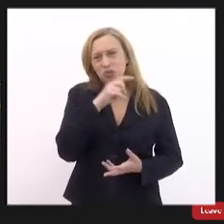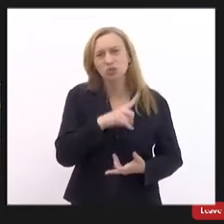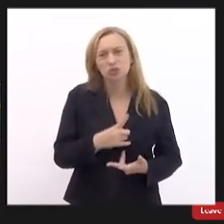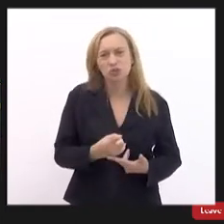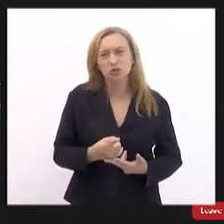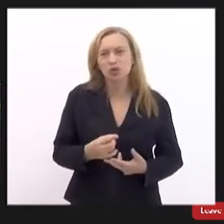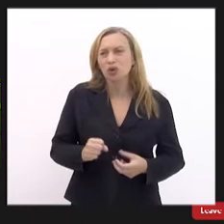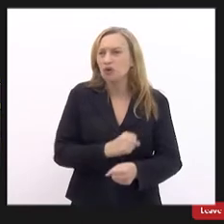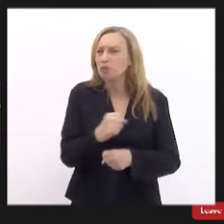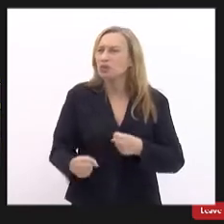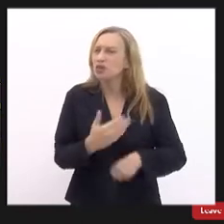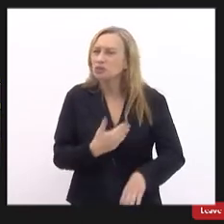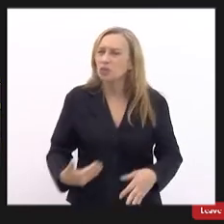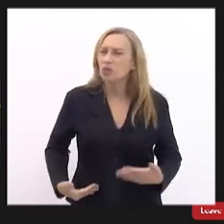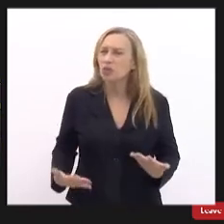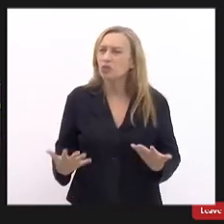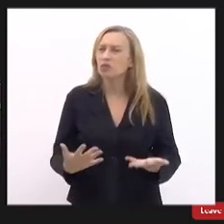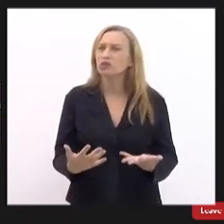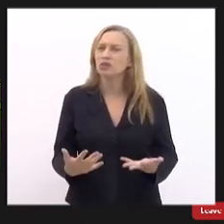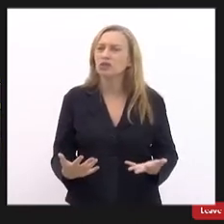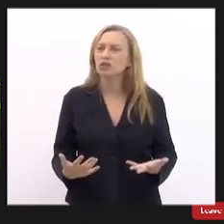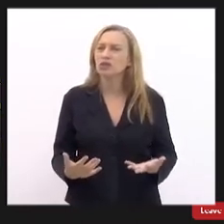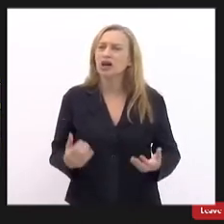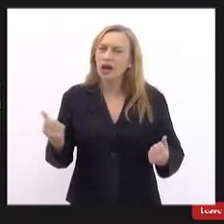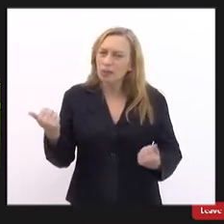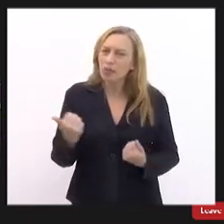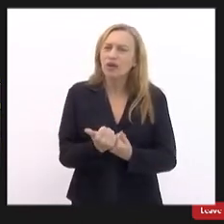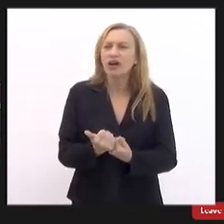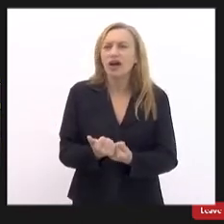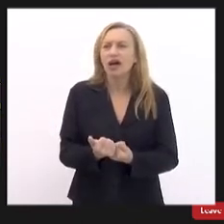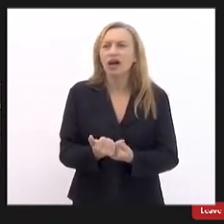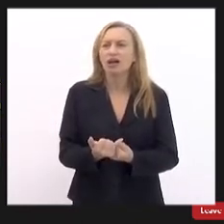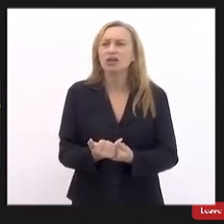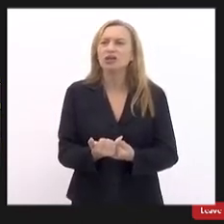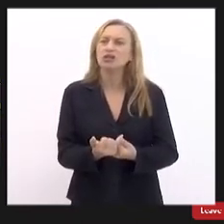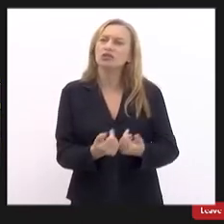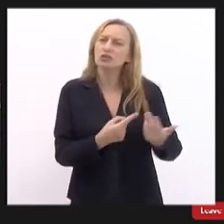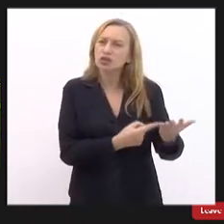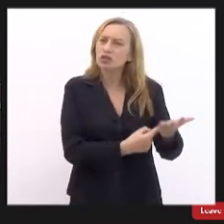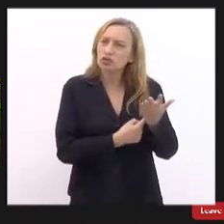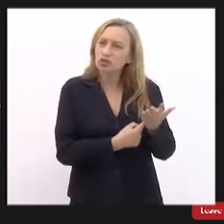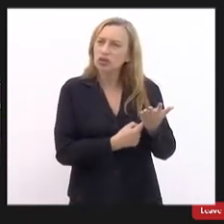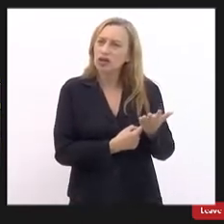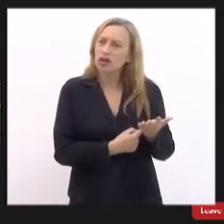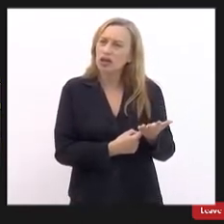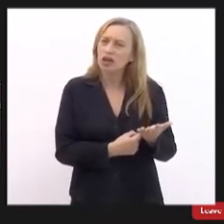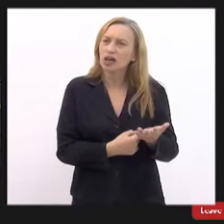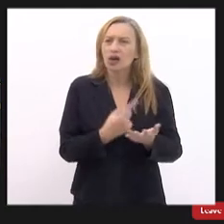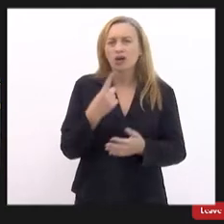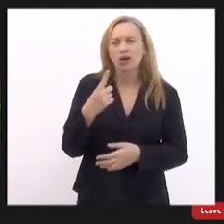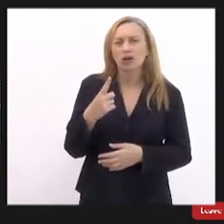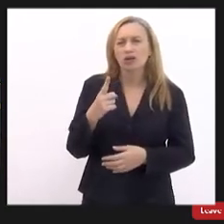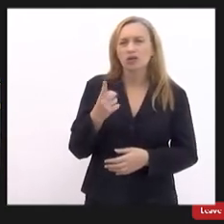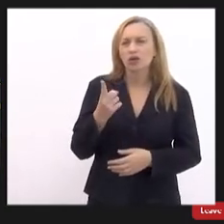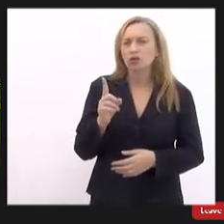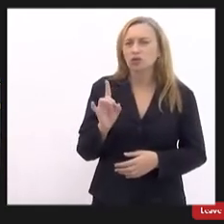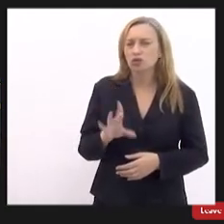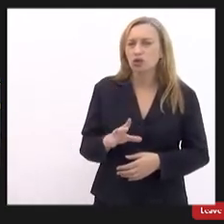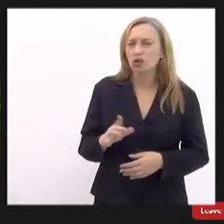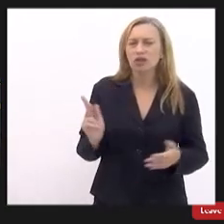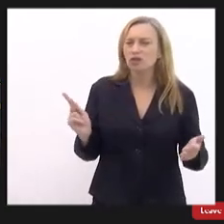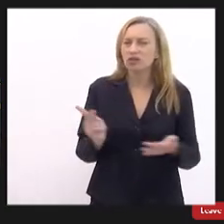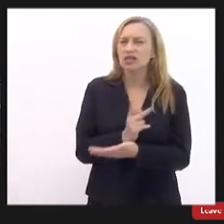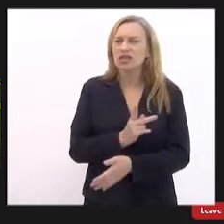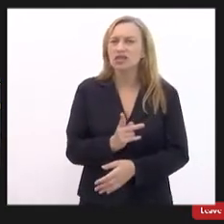O poder público, no lugar de nos apoiar, nos auxiliar, vai medir força. Isso é um reflexo, não é só de Belford